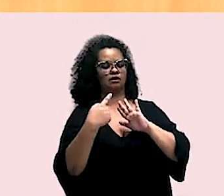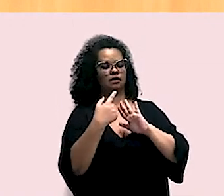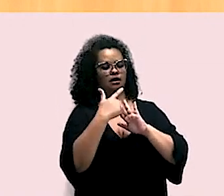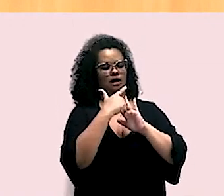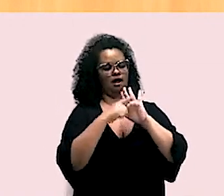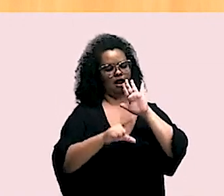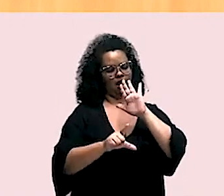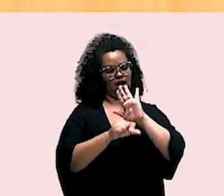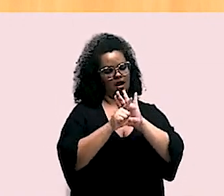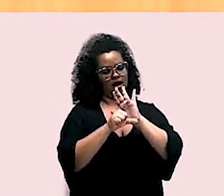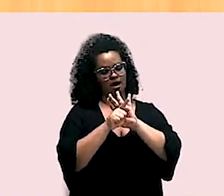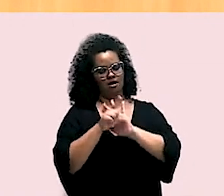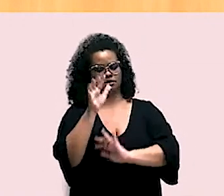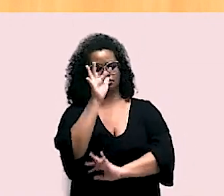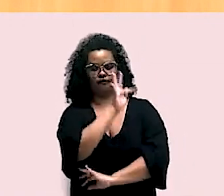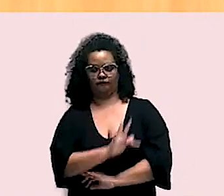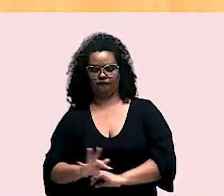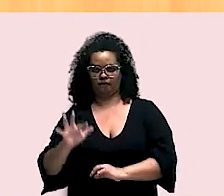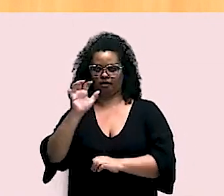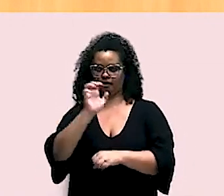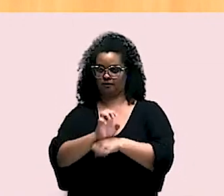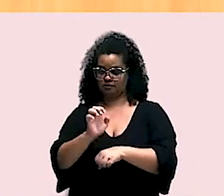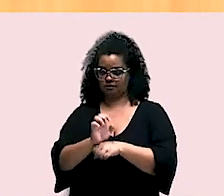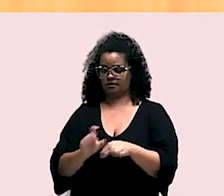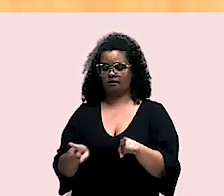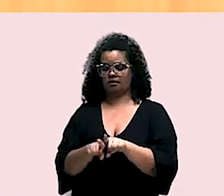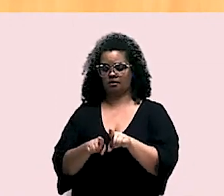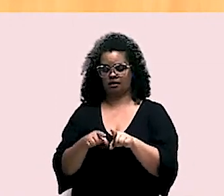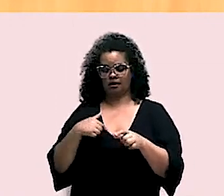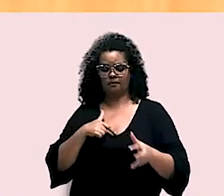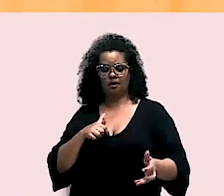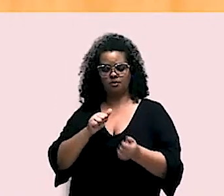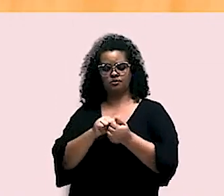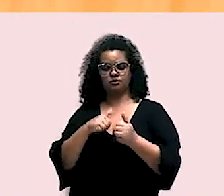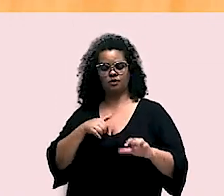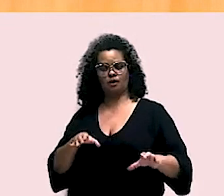tema e regulamentações da Anvisa, ok?